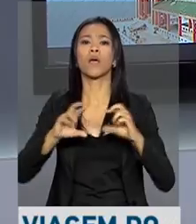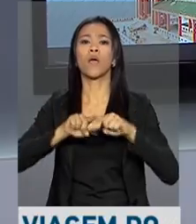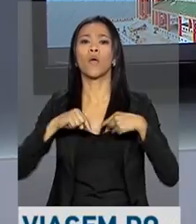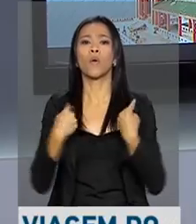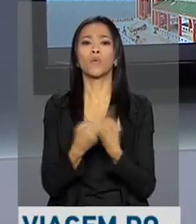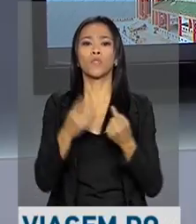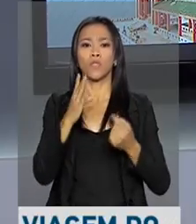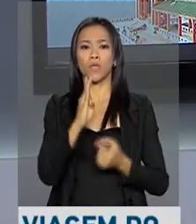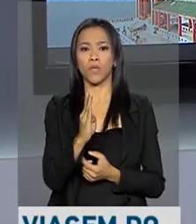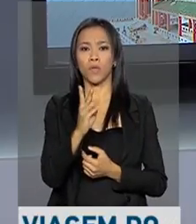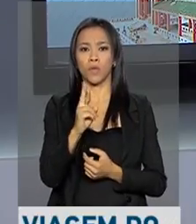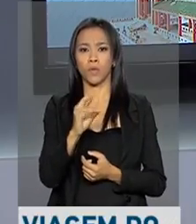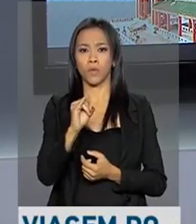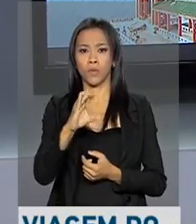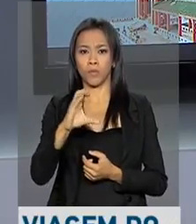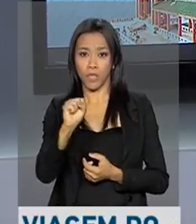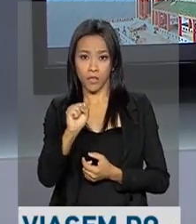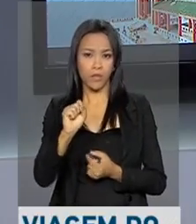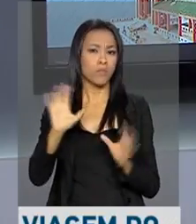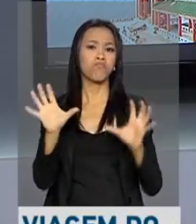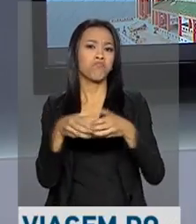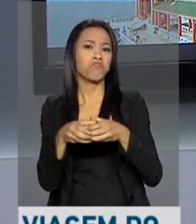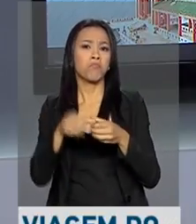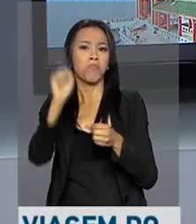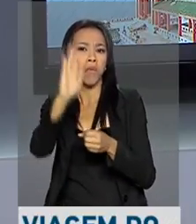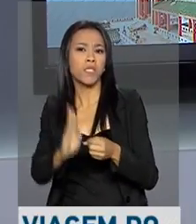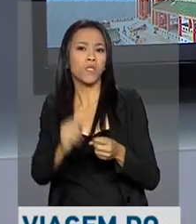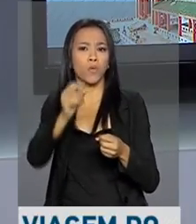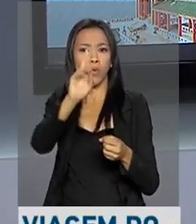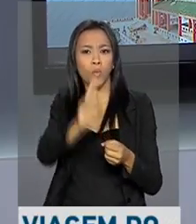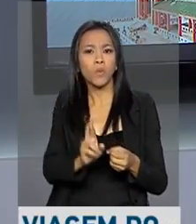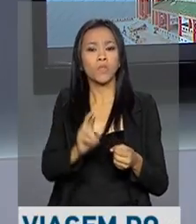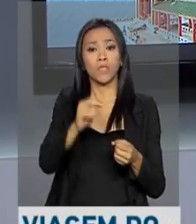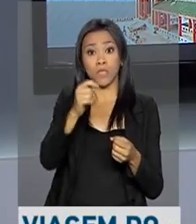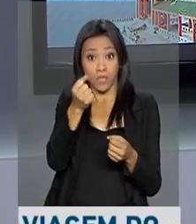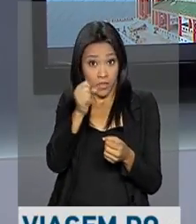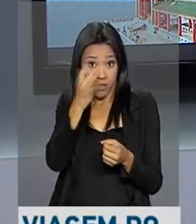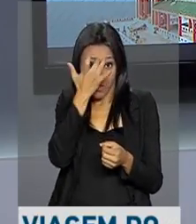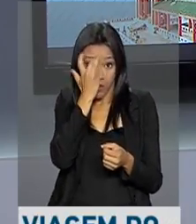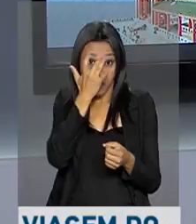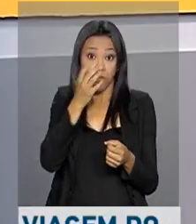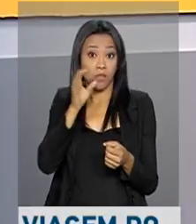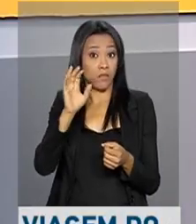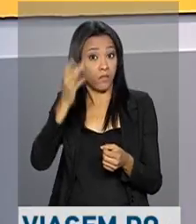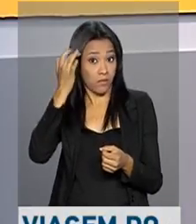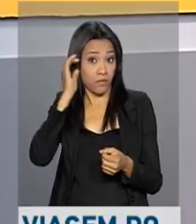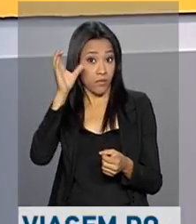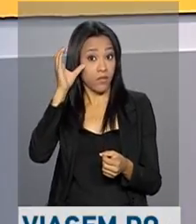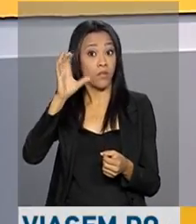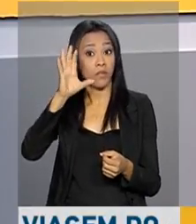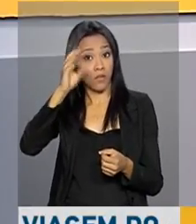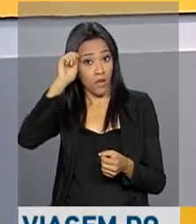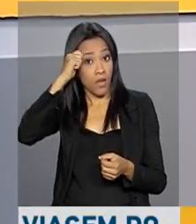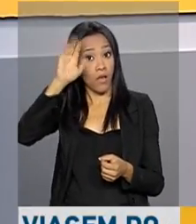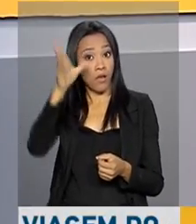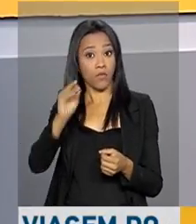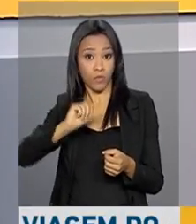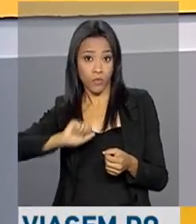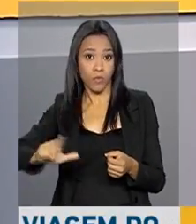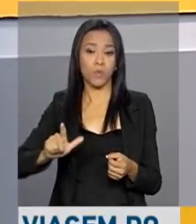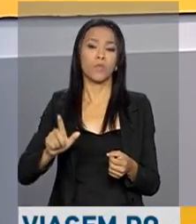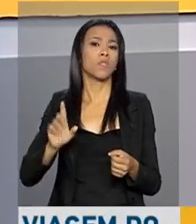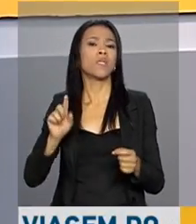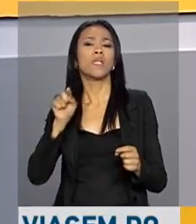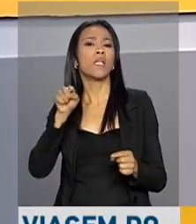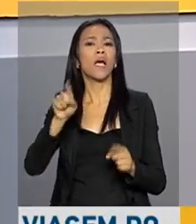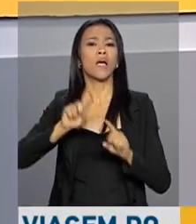brics grupo que reúne brasil rússia índia china e áfrica do sul em pequim o presidente comentou